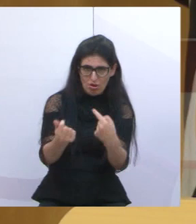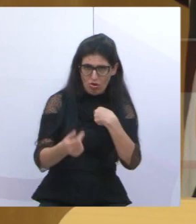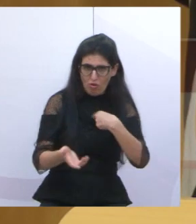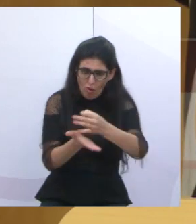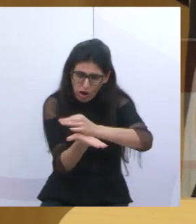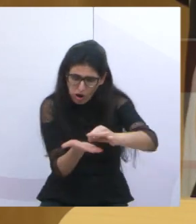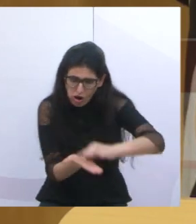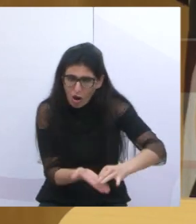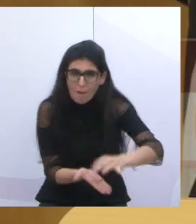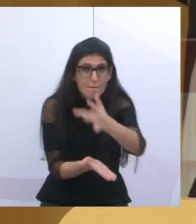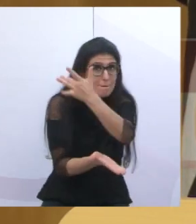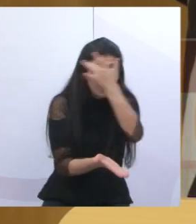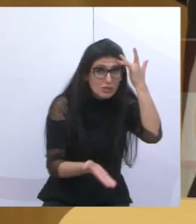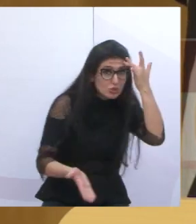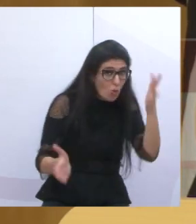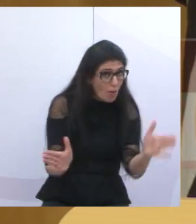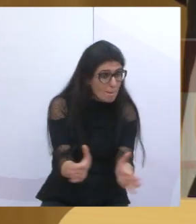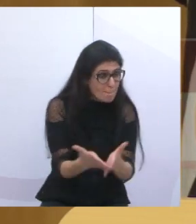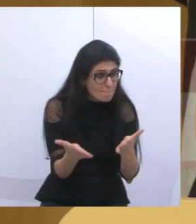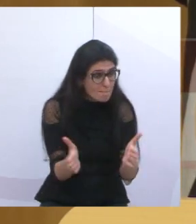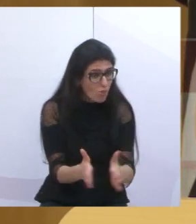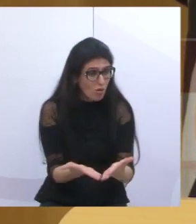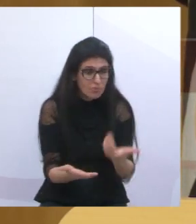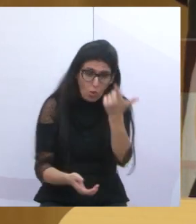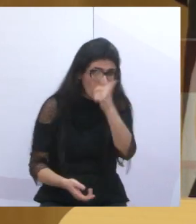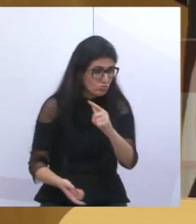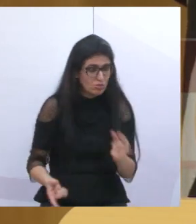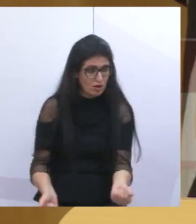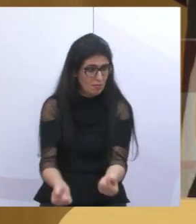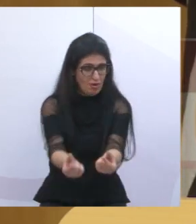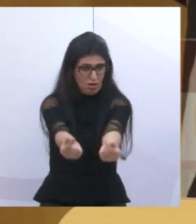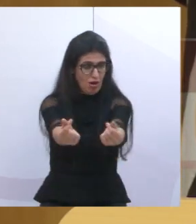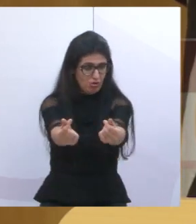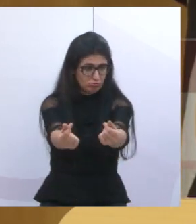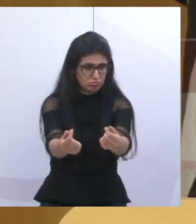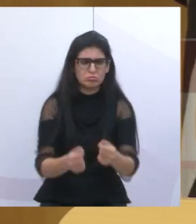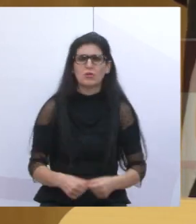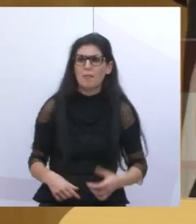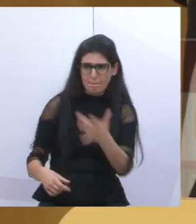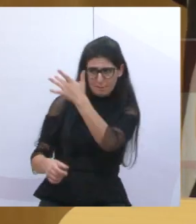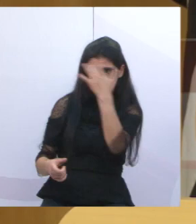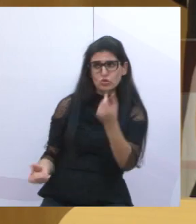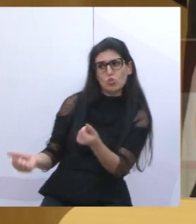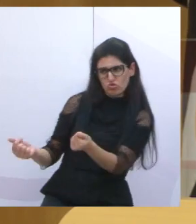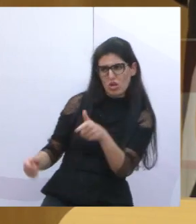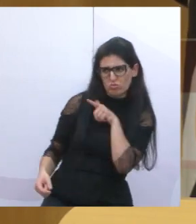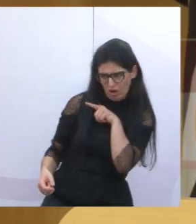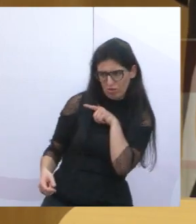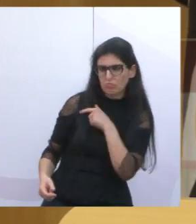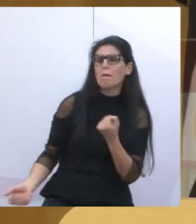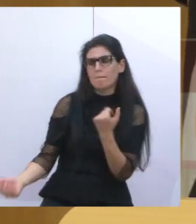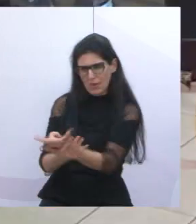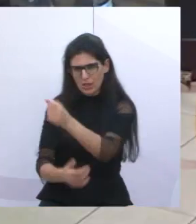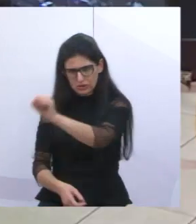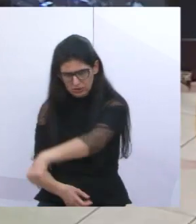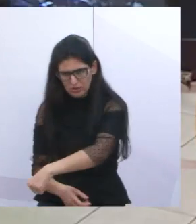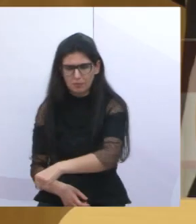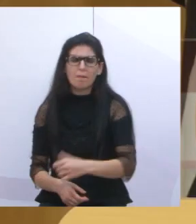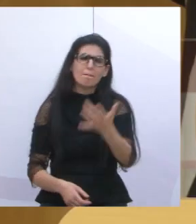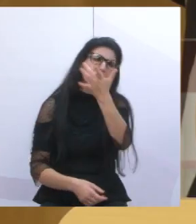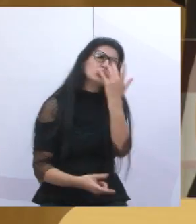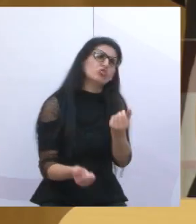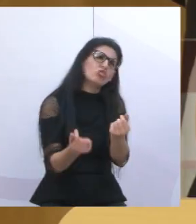quem não tem condição de pagar, esses sim não pagarem. Os que têm, precisa pagar. Mas você sabe quem tem